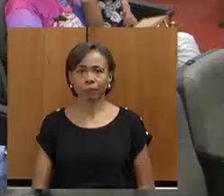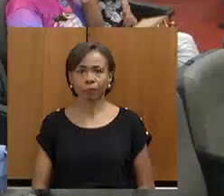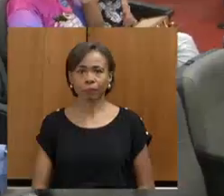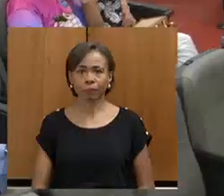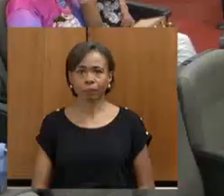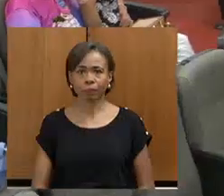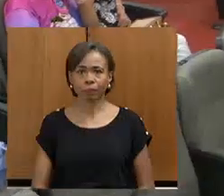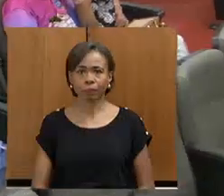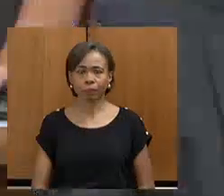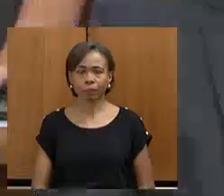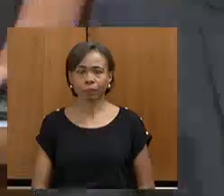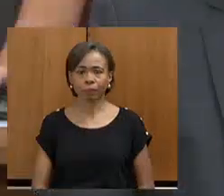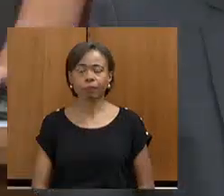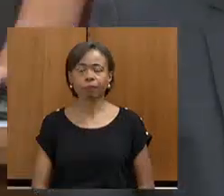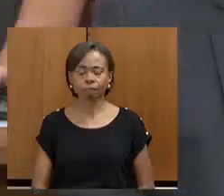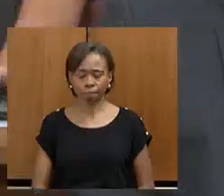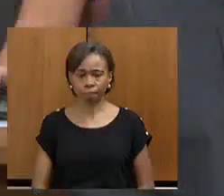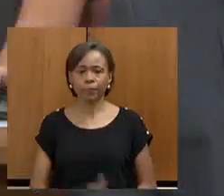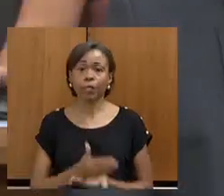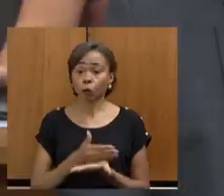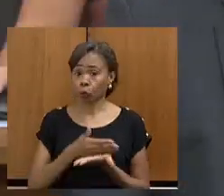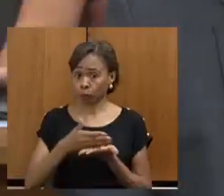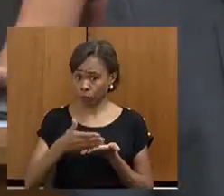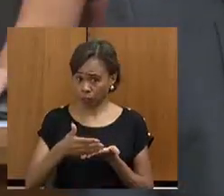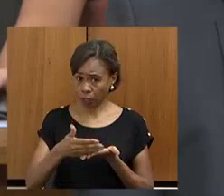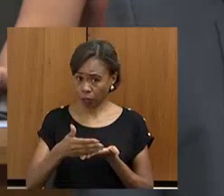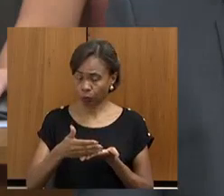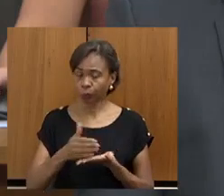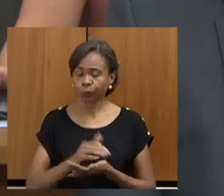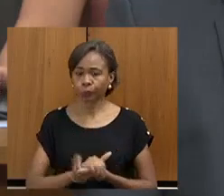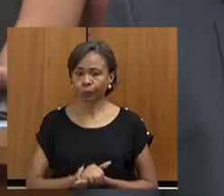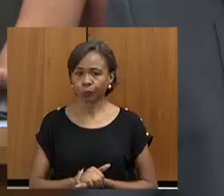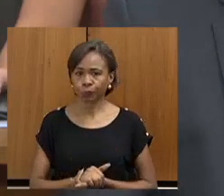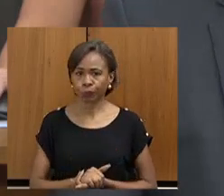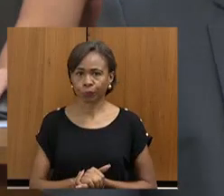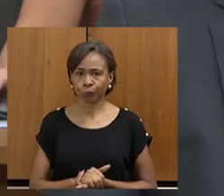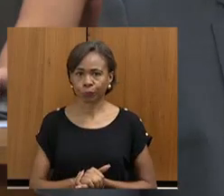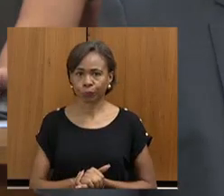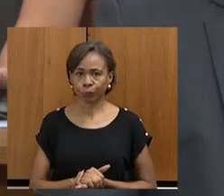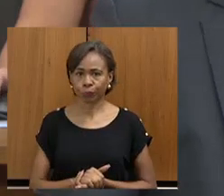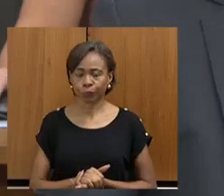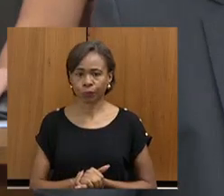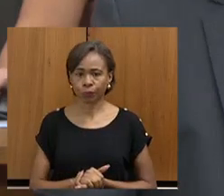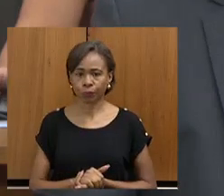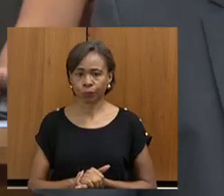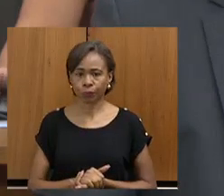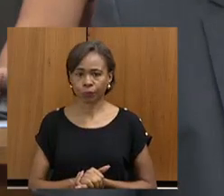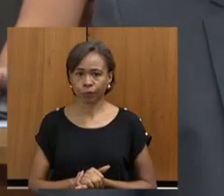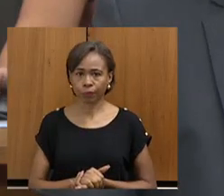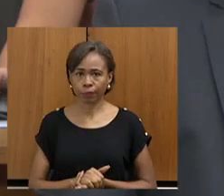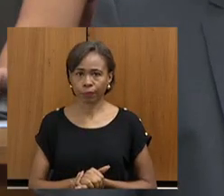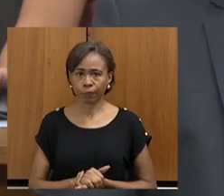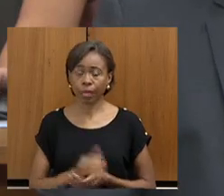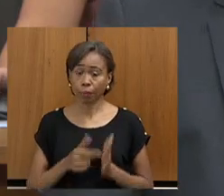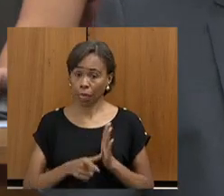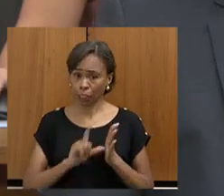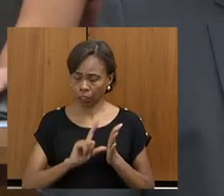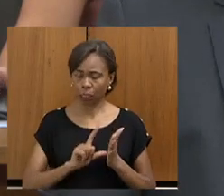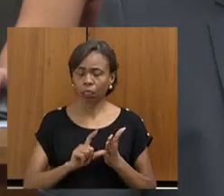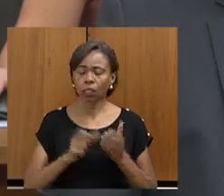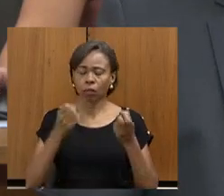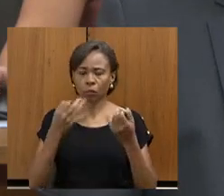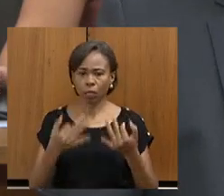Muito bem. Então, dando início aqui, antes de passar a fala para os nossos convidados, essa audiência